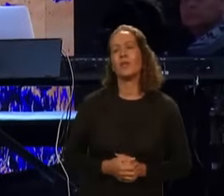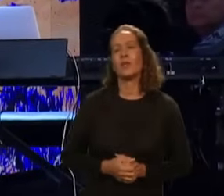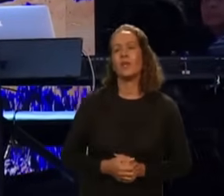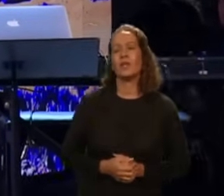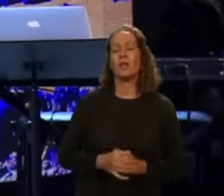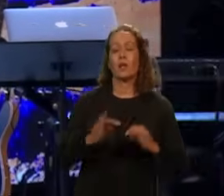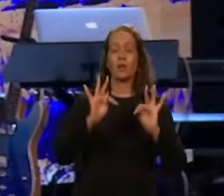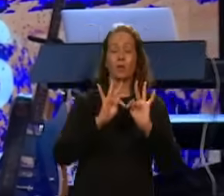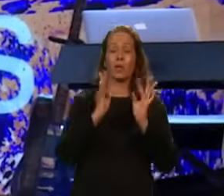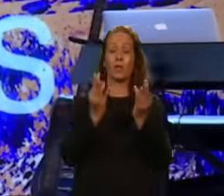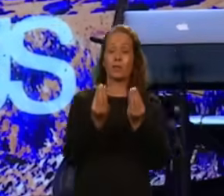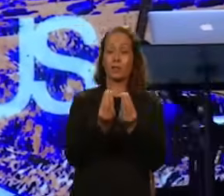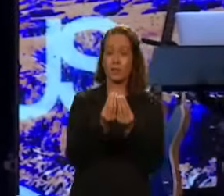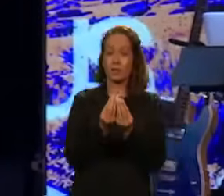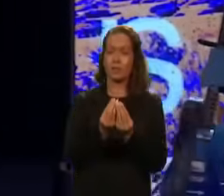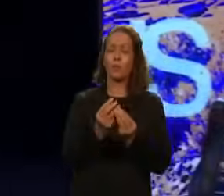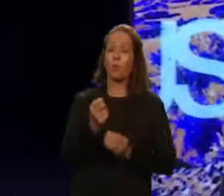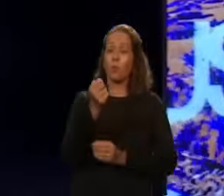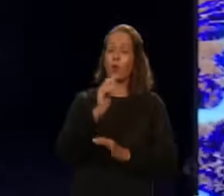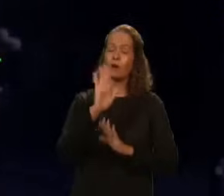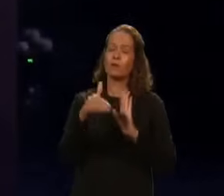não de Raquel.